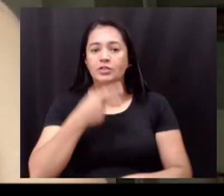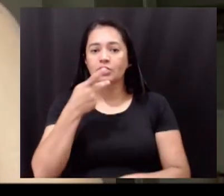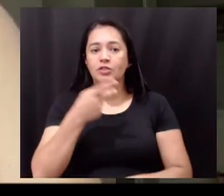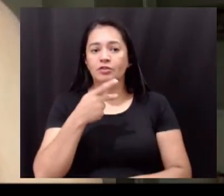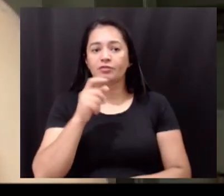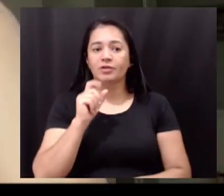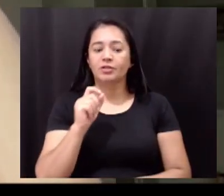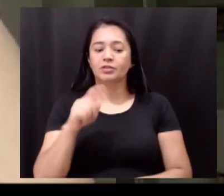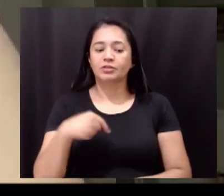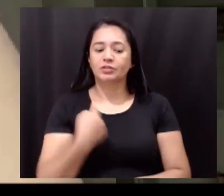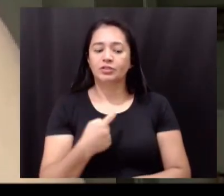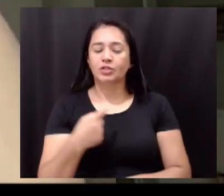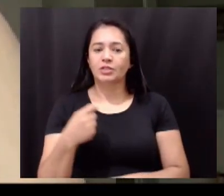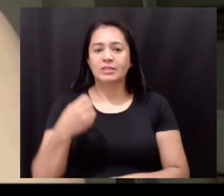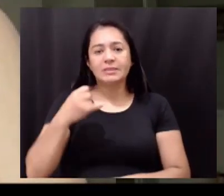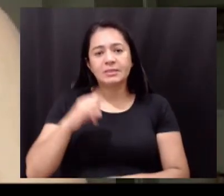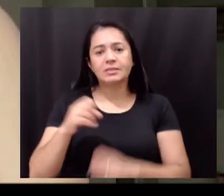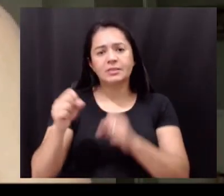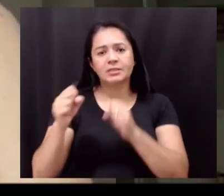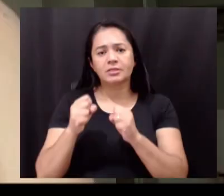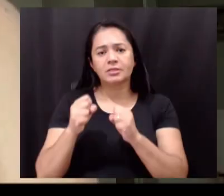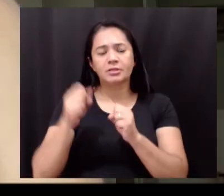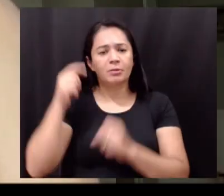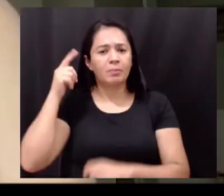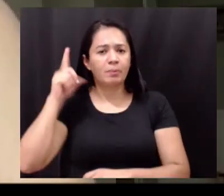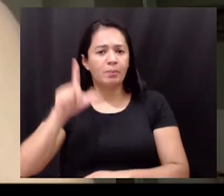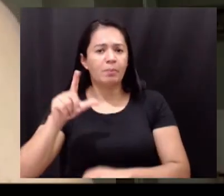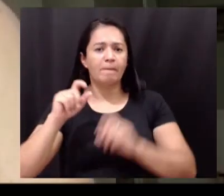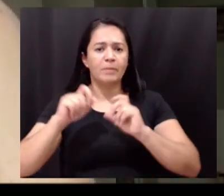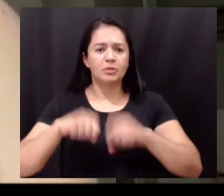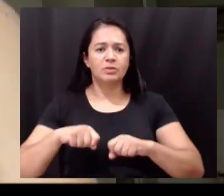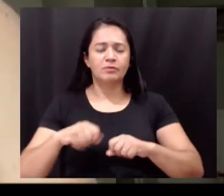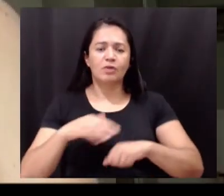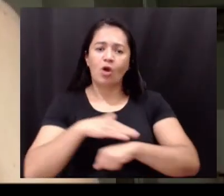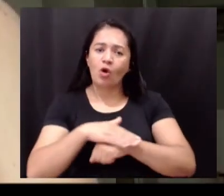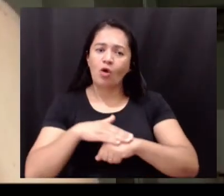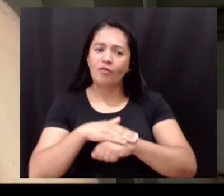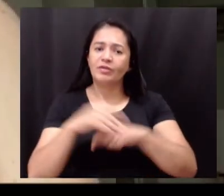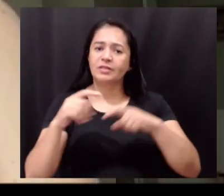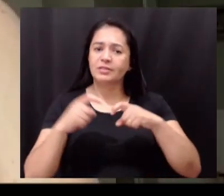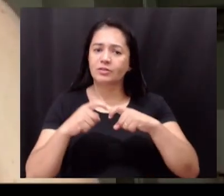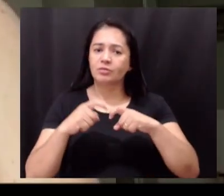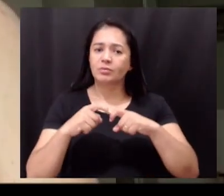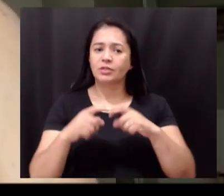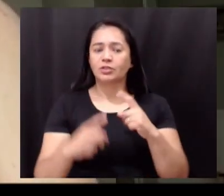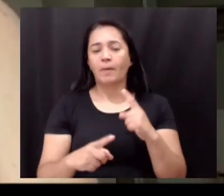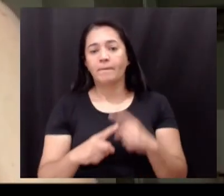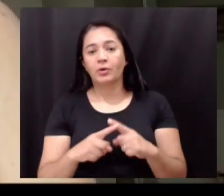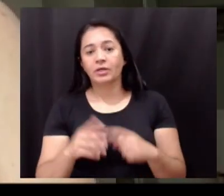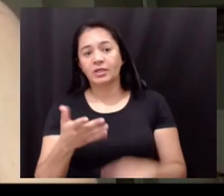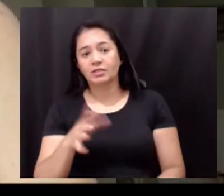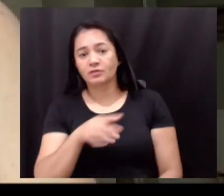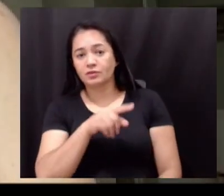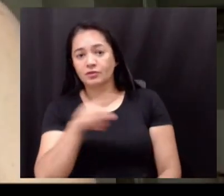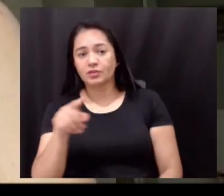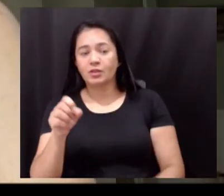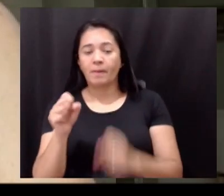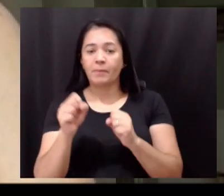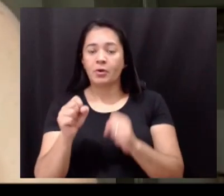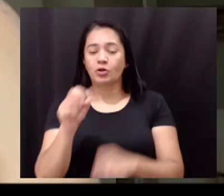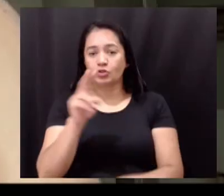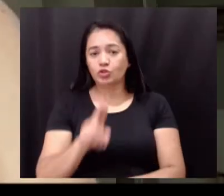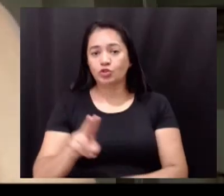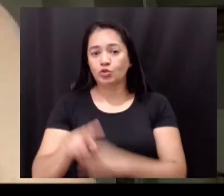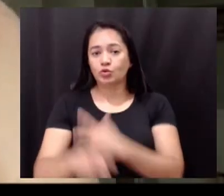puder, tem que conversar com o médico sobre isso, porque às vezes você pode ser contemplado a utilizar a vacina que é oferecida pelo